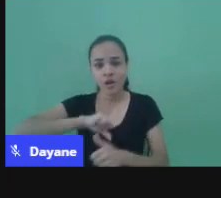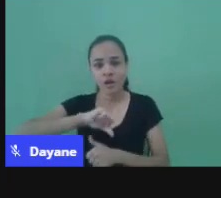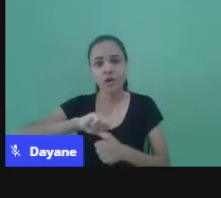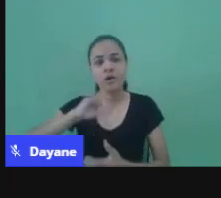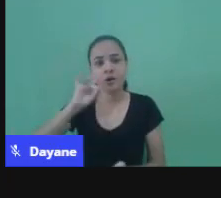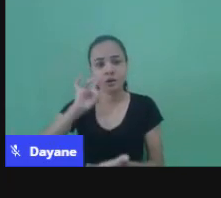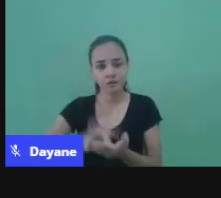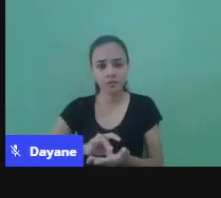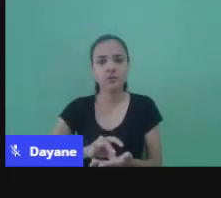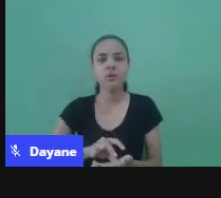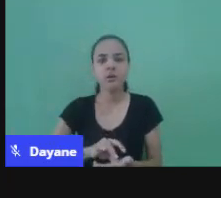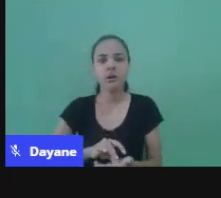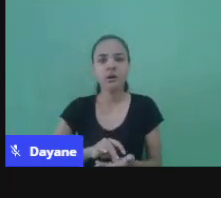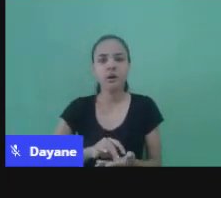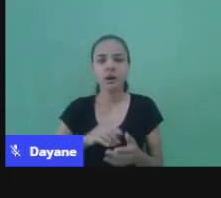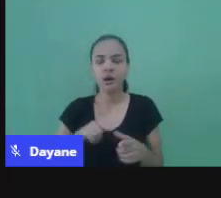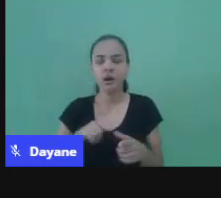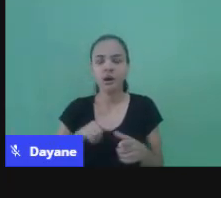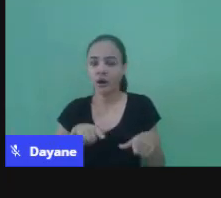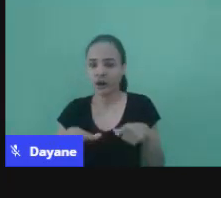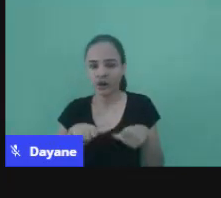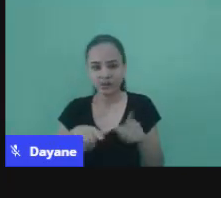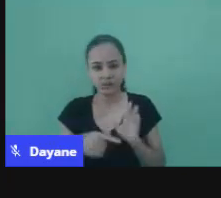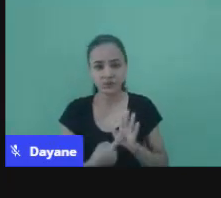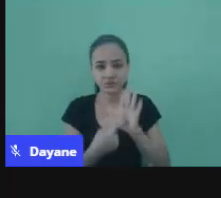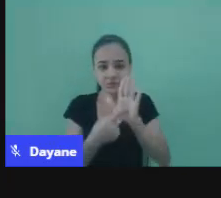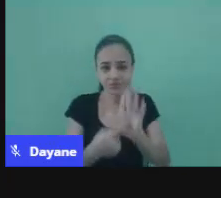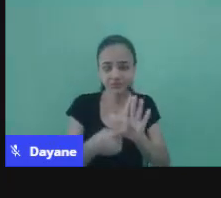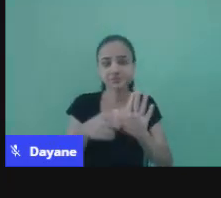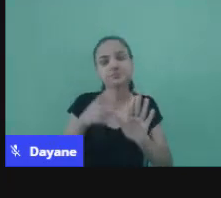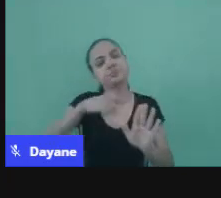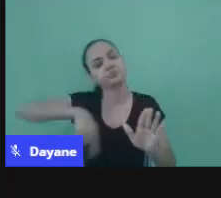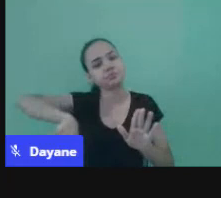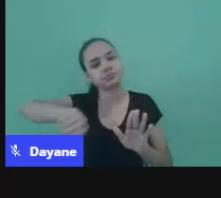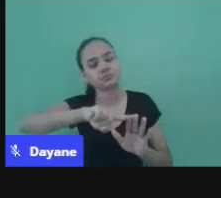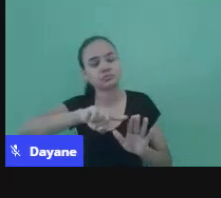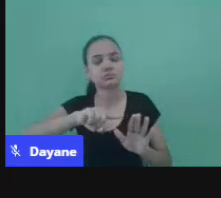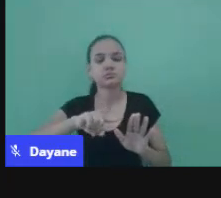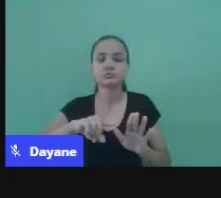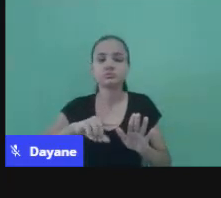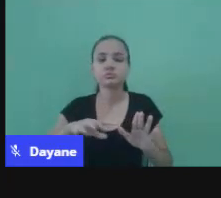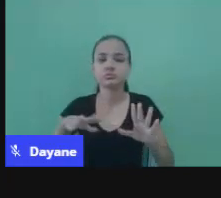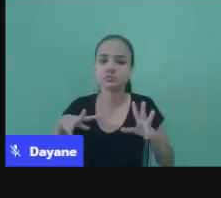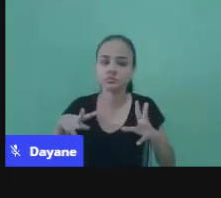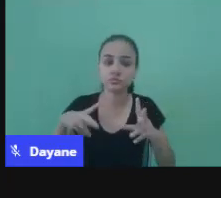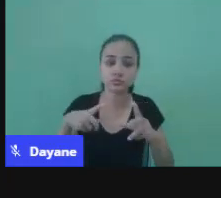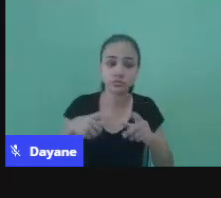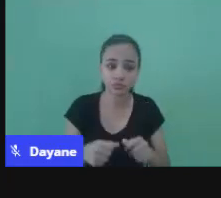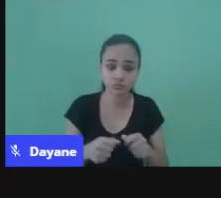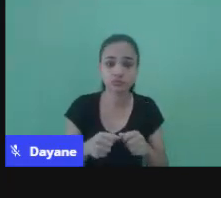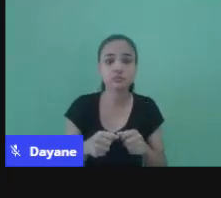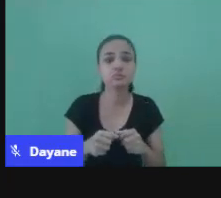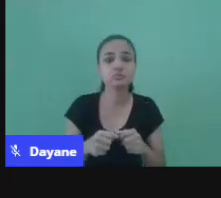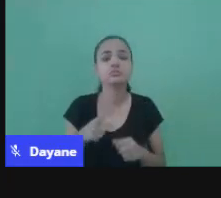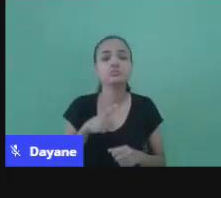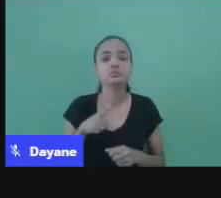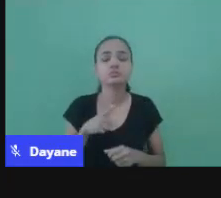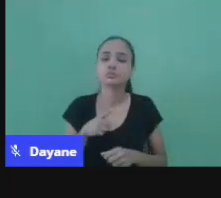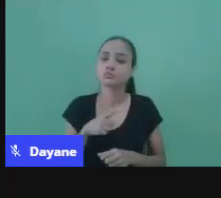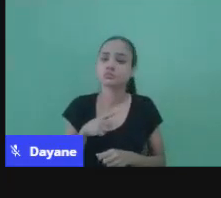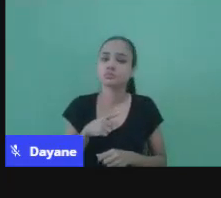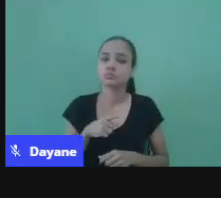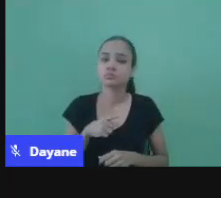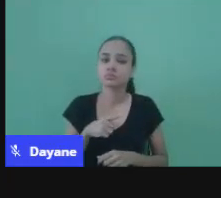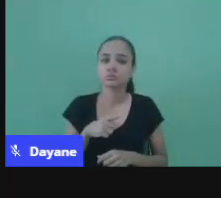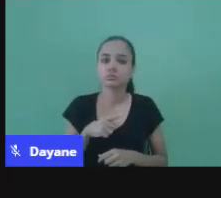que eu apresentei para você, tudo que o ICAS está realizando, tudo isso foi inspirado simplesmente